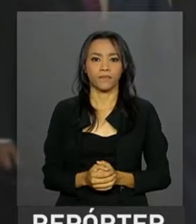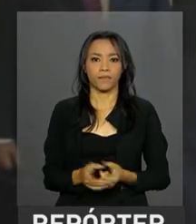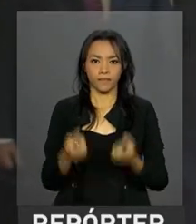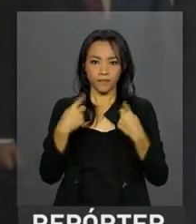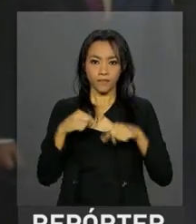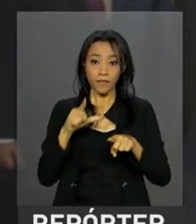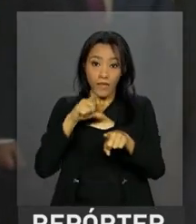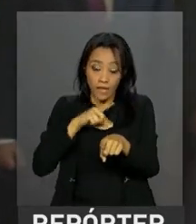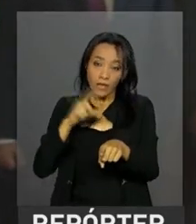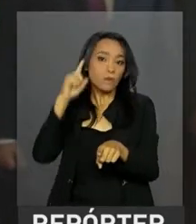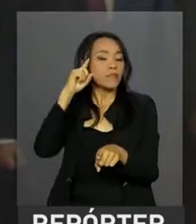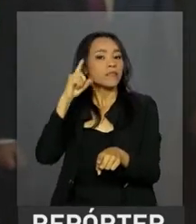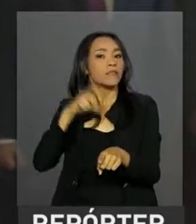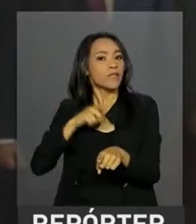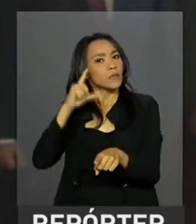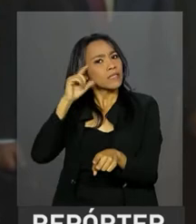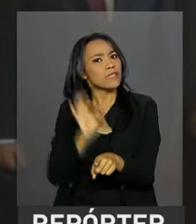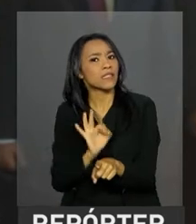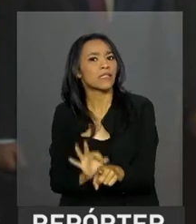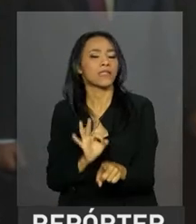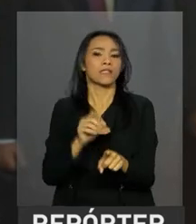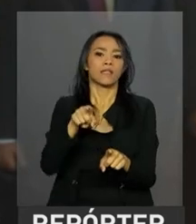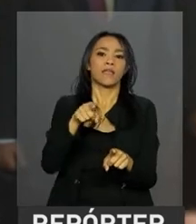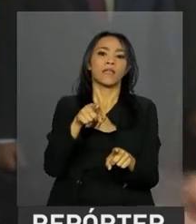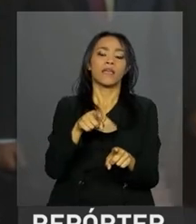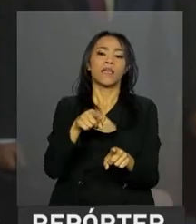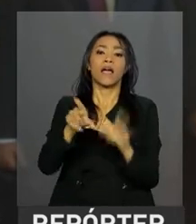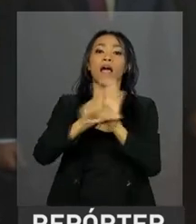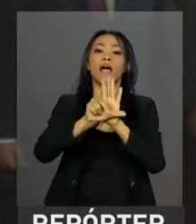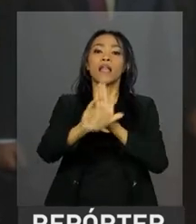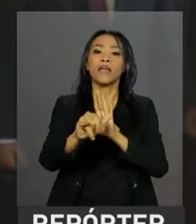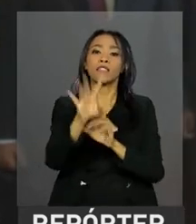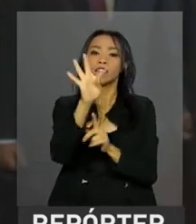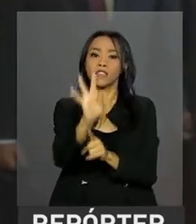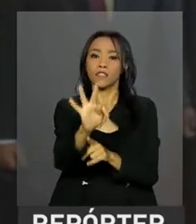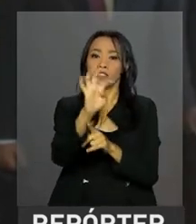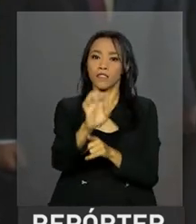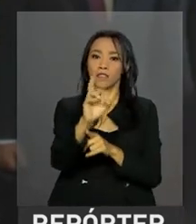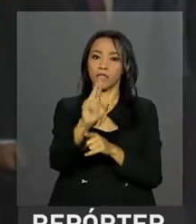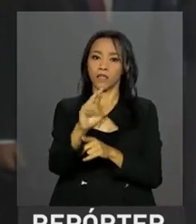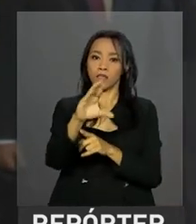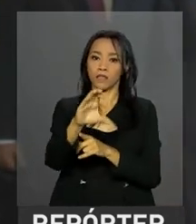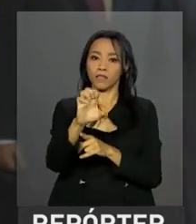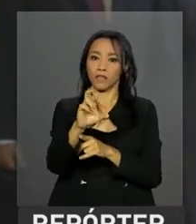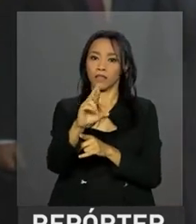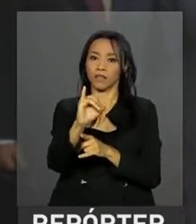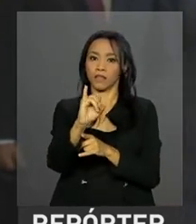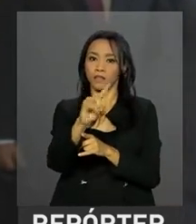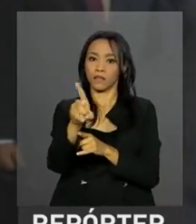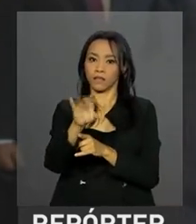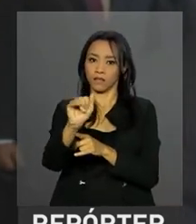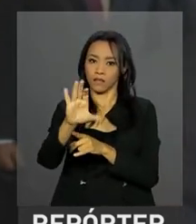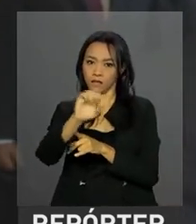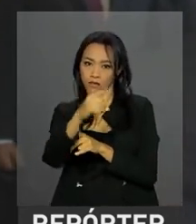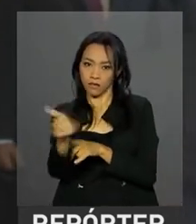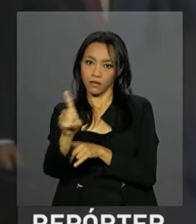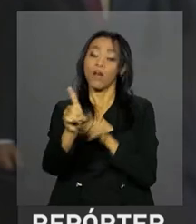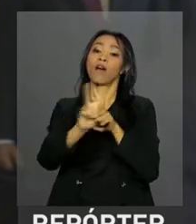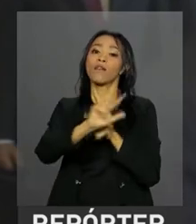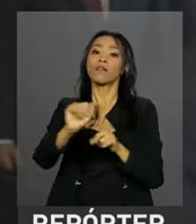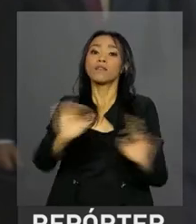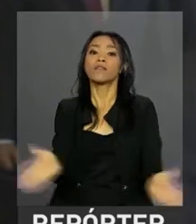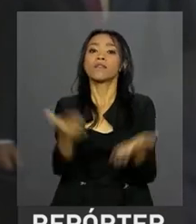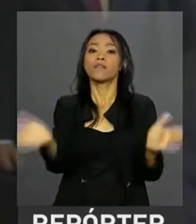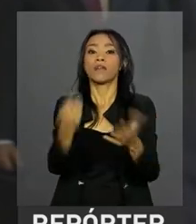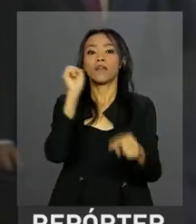Tenho certeza que a terceirização vai incentivar o emprego, vai incentivar o trabalho, não tem um